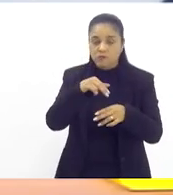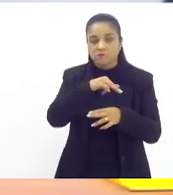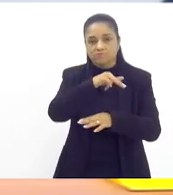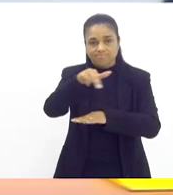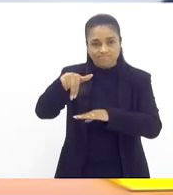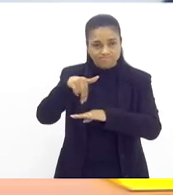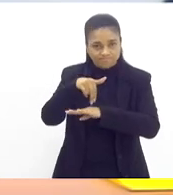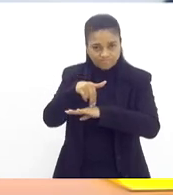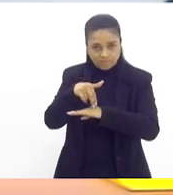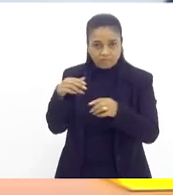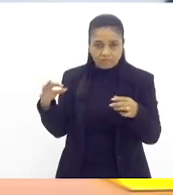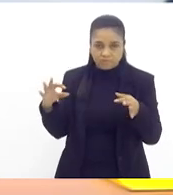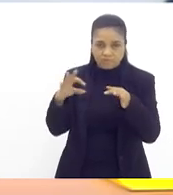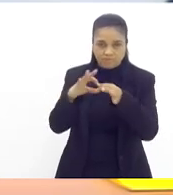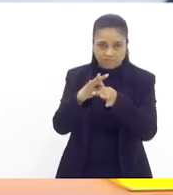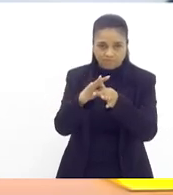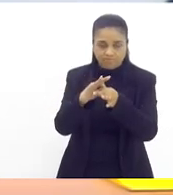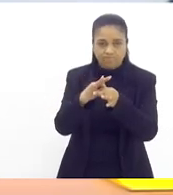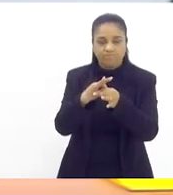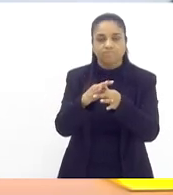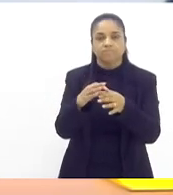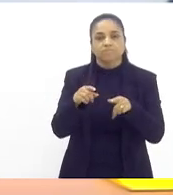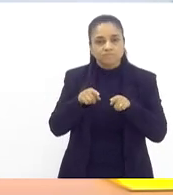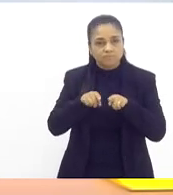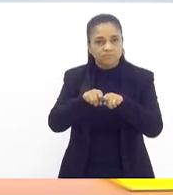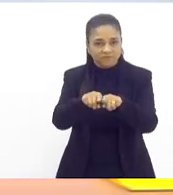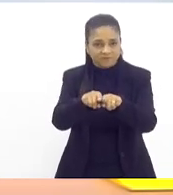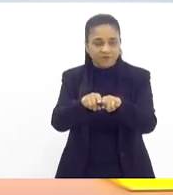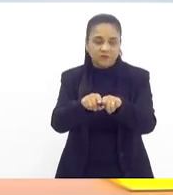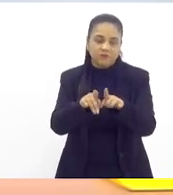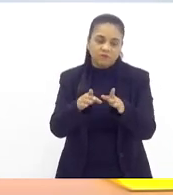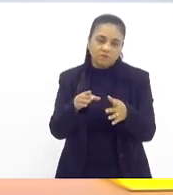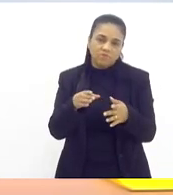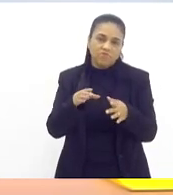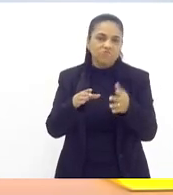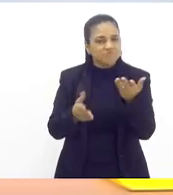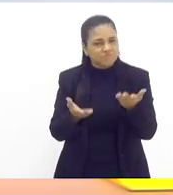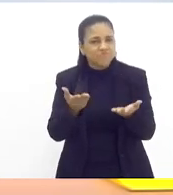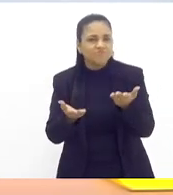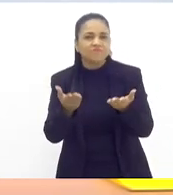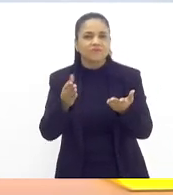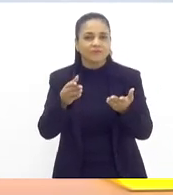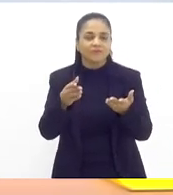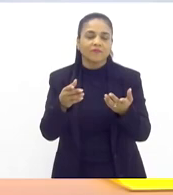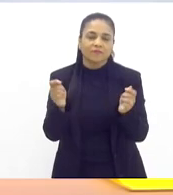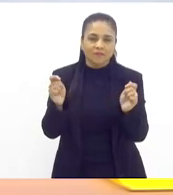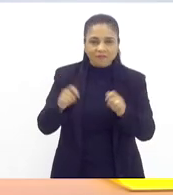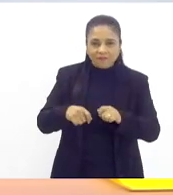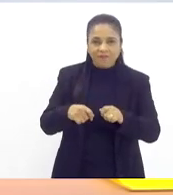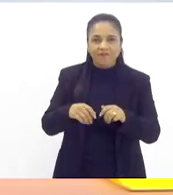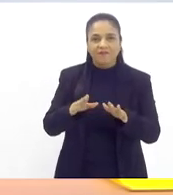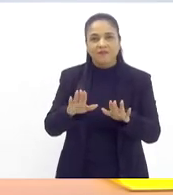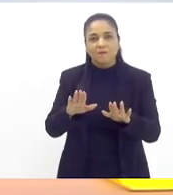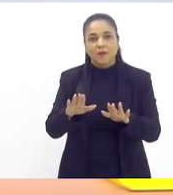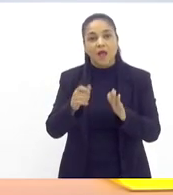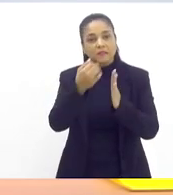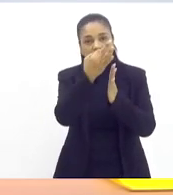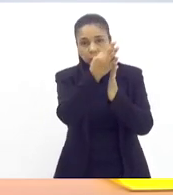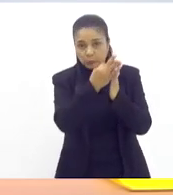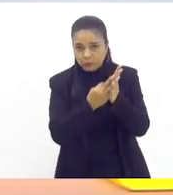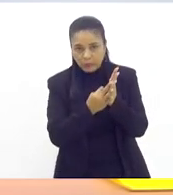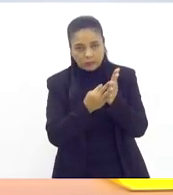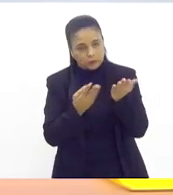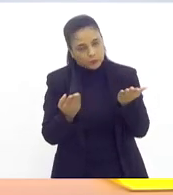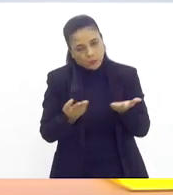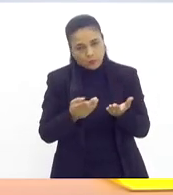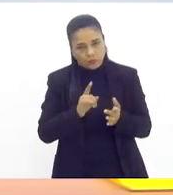trabalhem de forma coordenada. É uma demanda, acho que é razoável, que está sendo feito, mas isso não está no texto